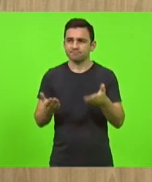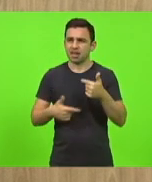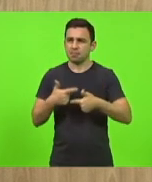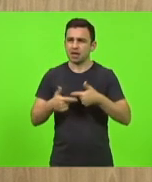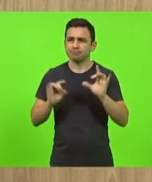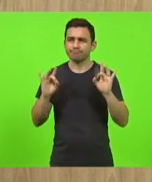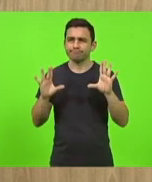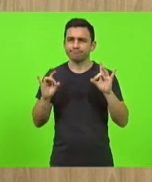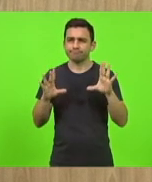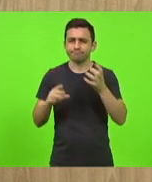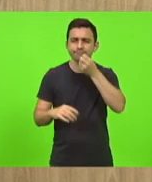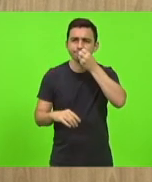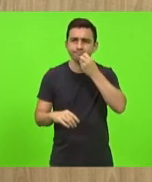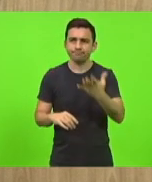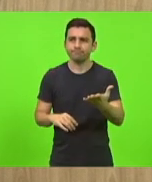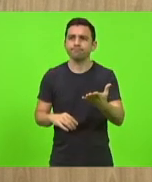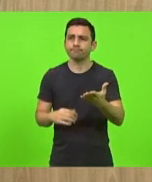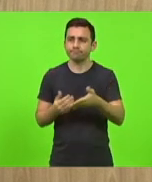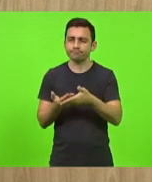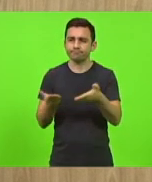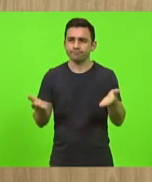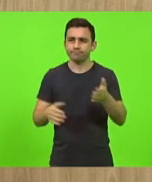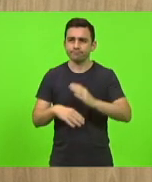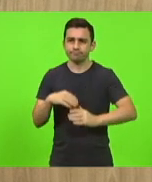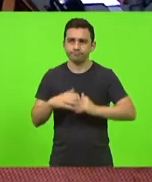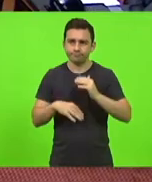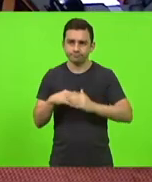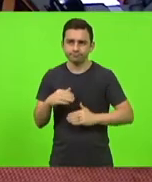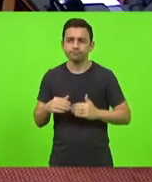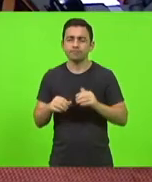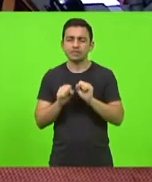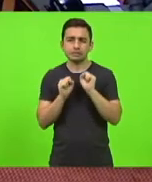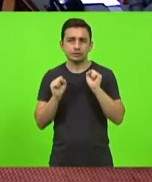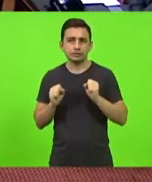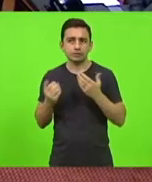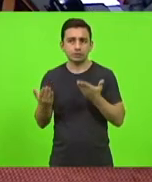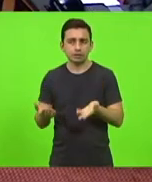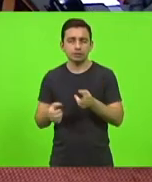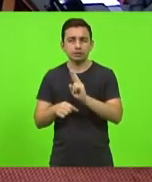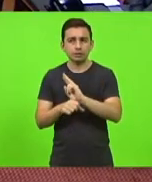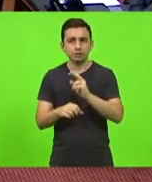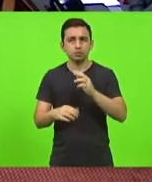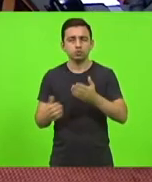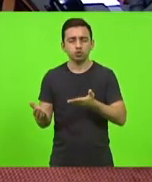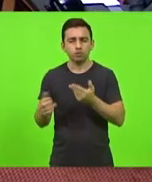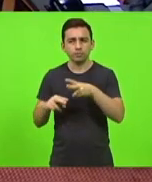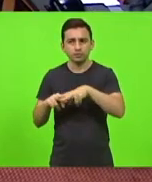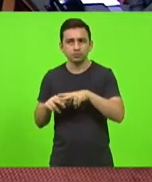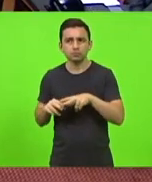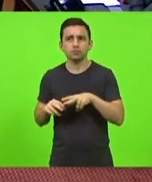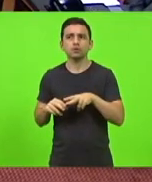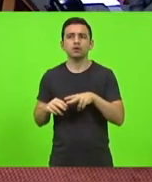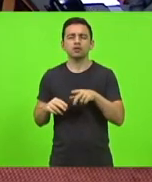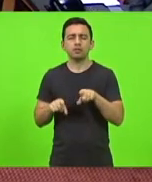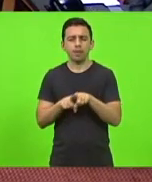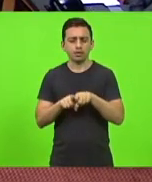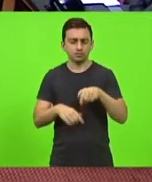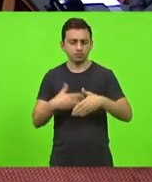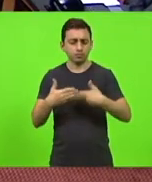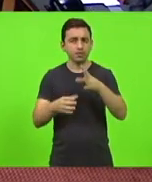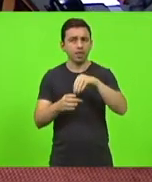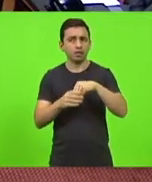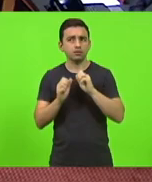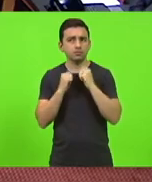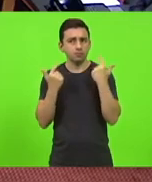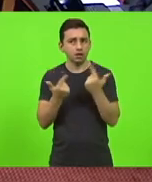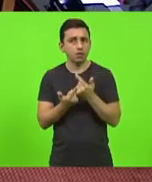trabalho prestado pelo sistema socioeducativo e a construção que foi feita nesta casa e também o